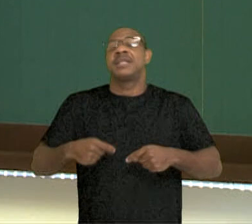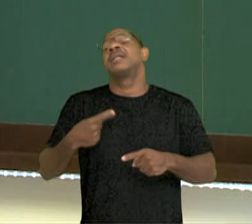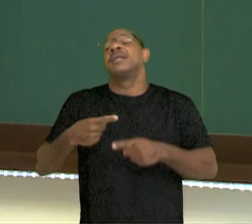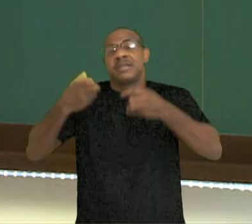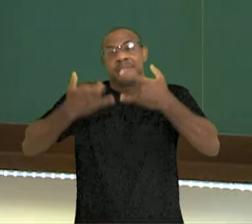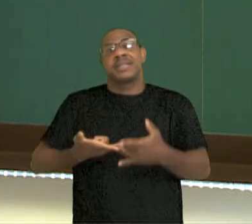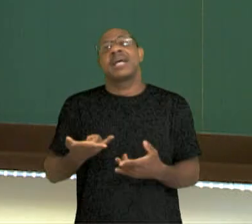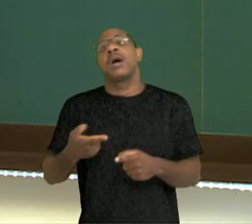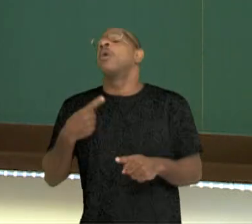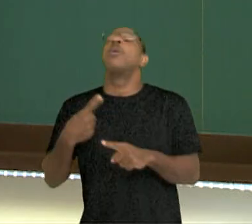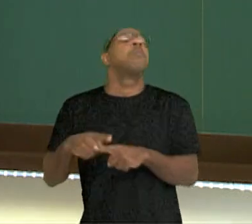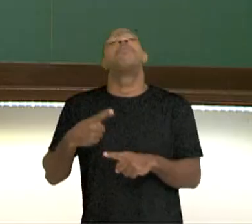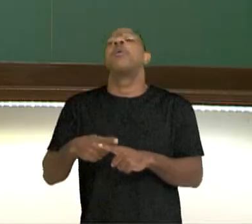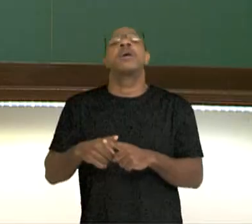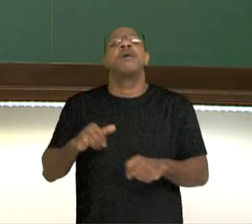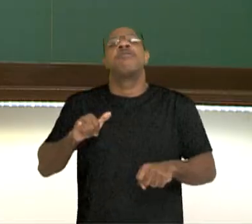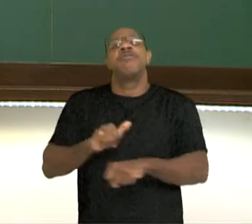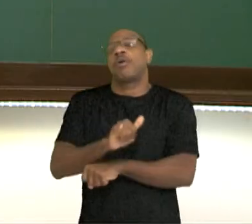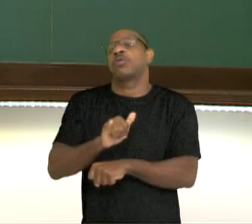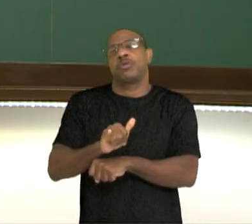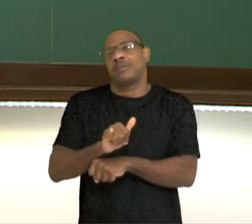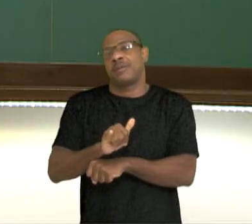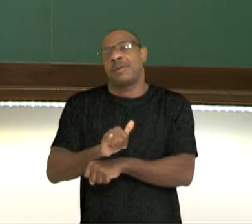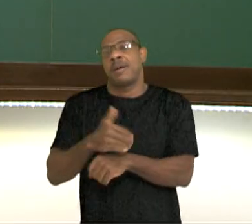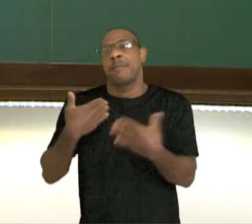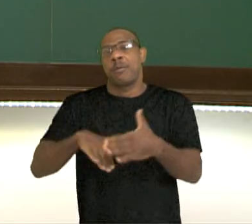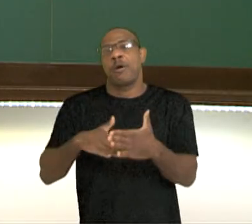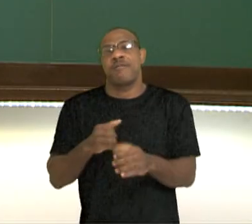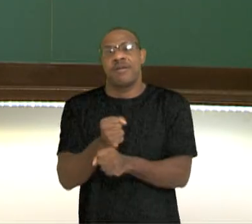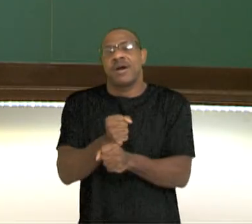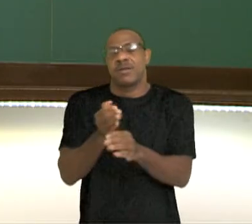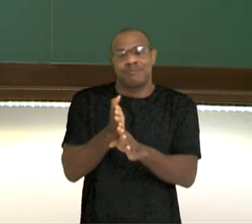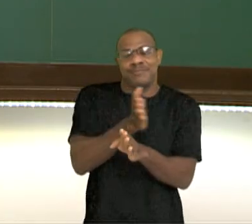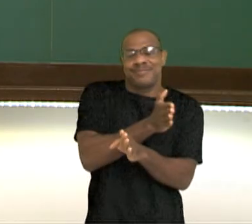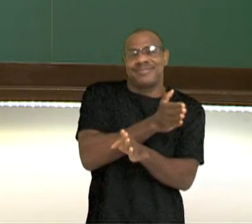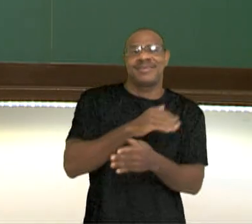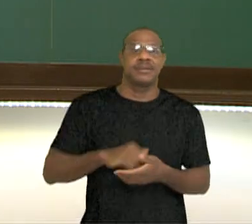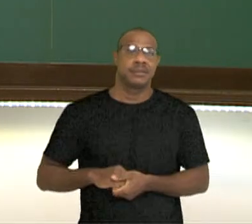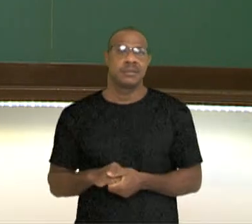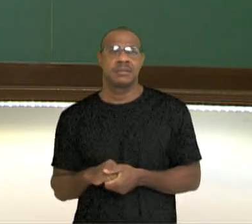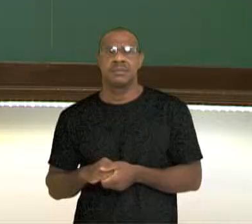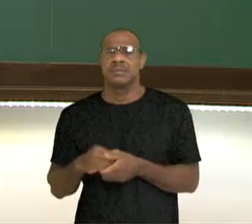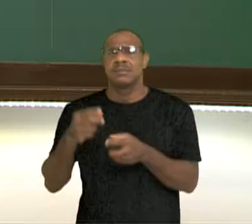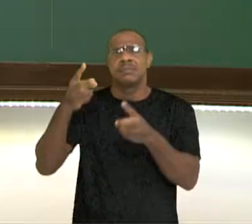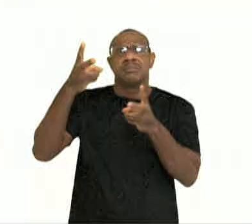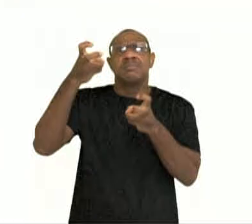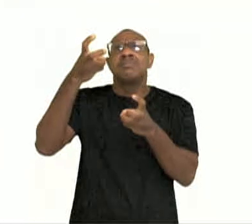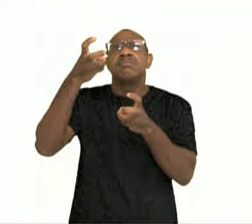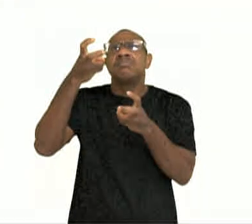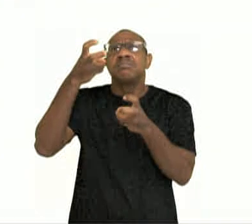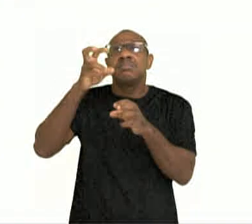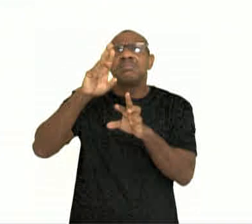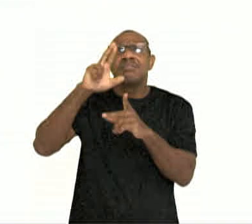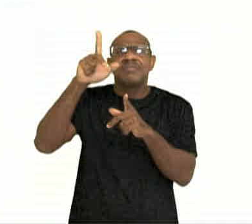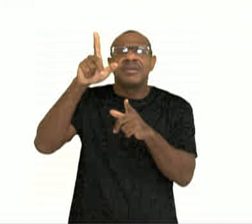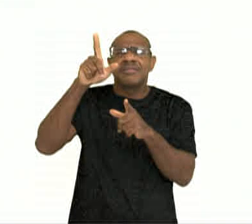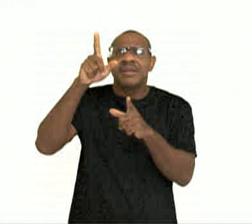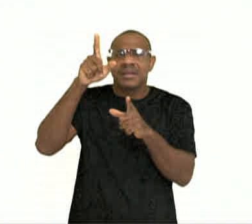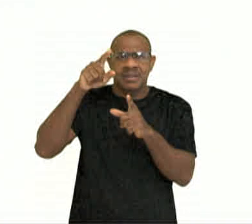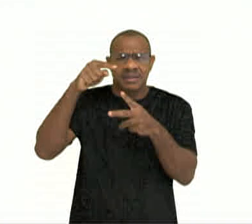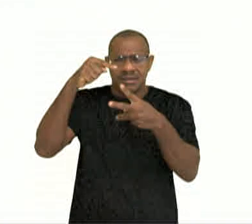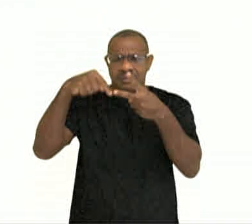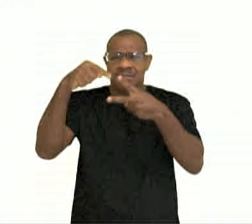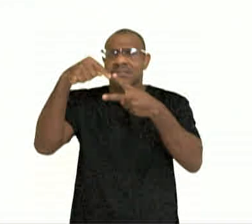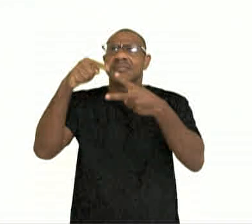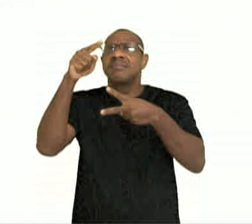na prova. Qual foi a diferença que você observou? Essa mesma. A diferença é que